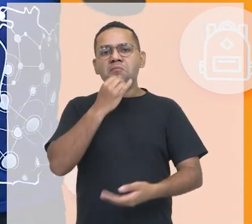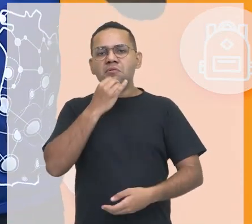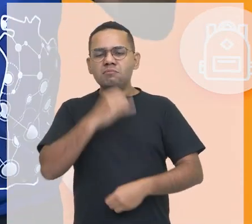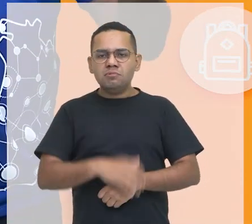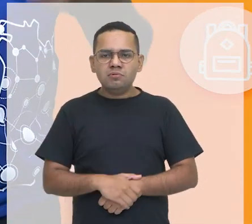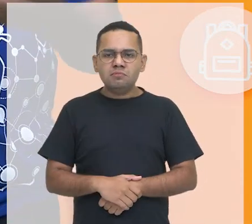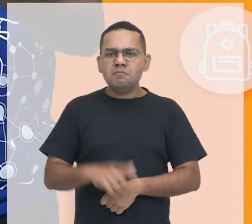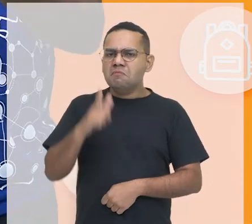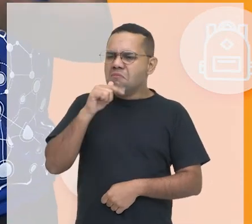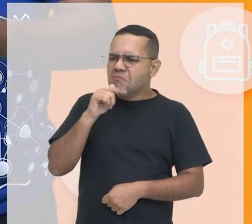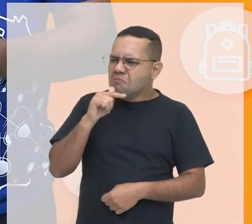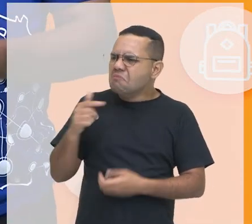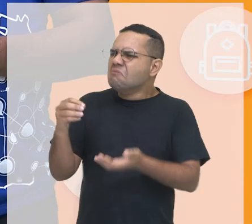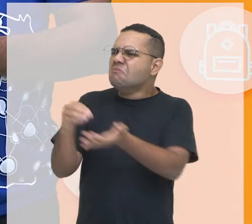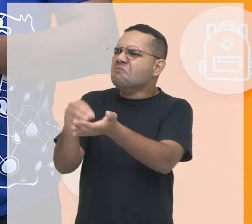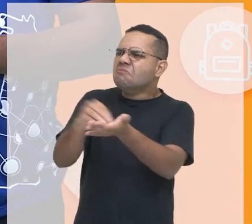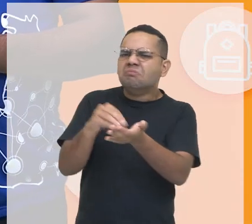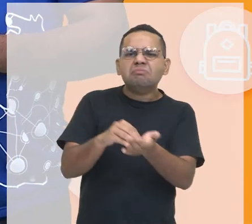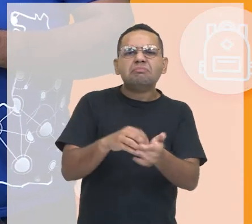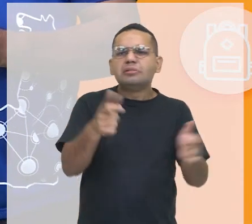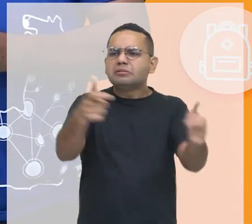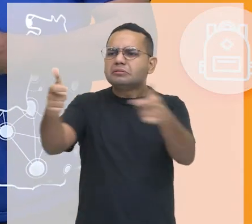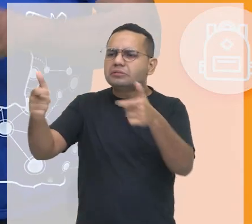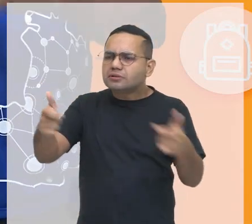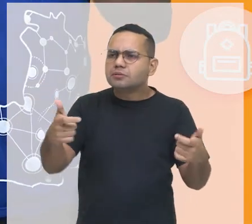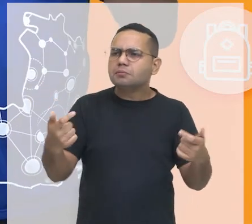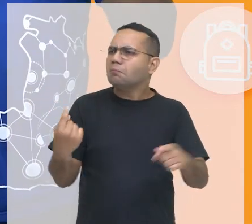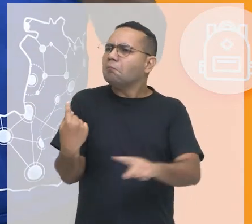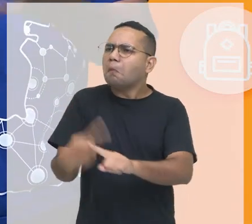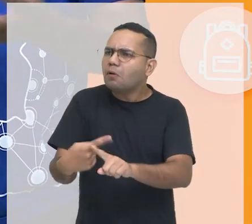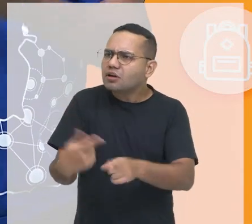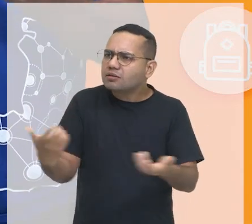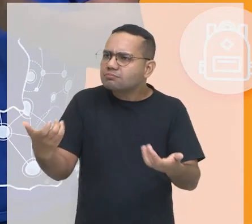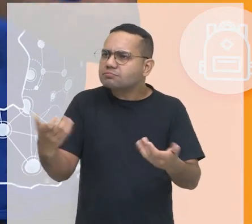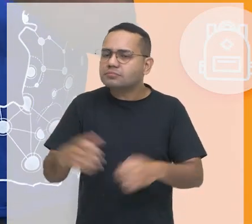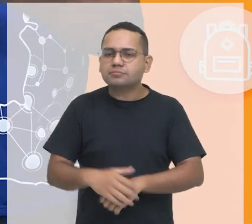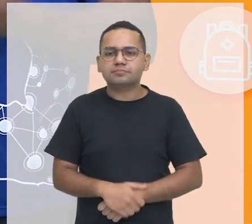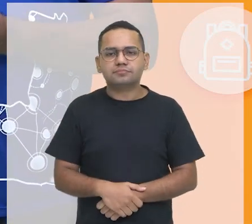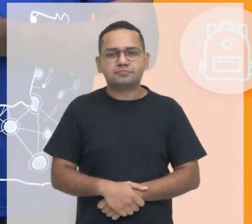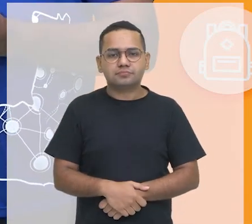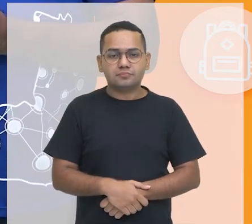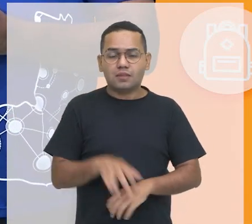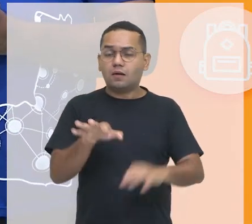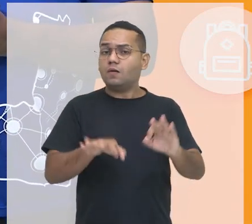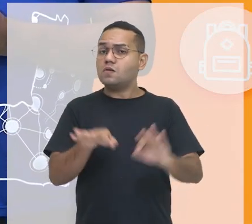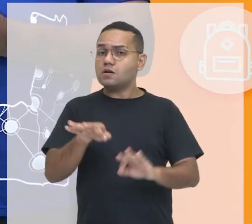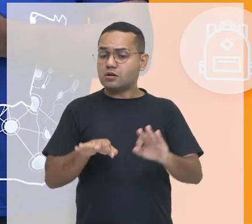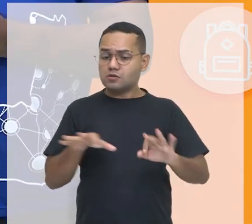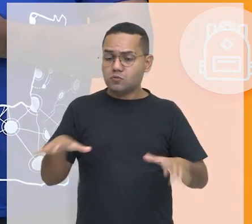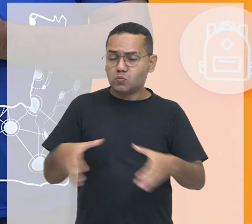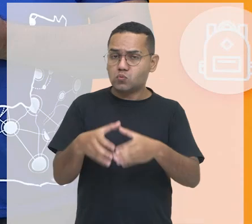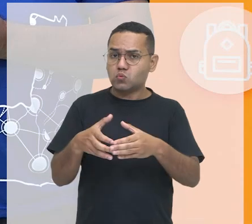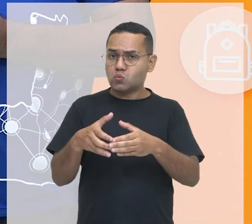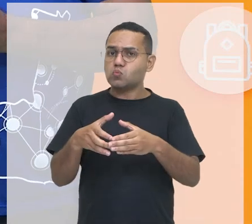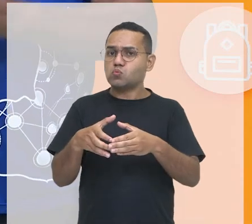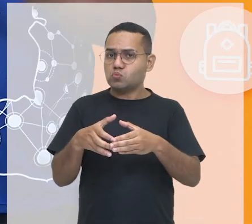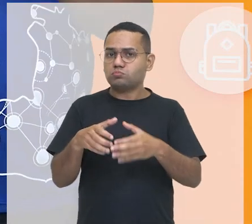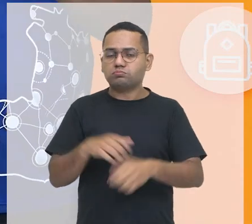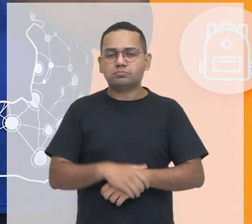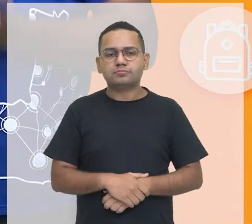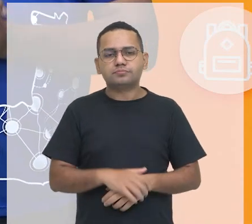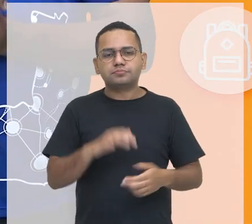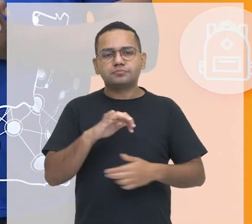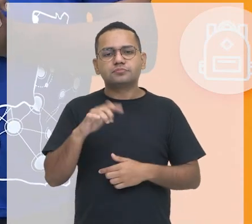água, vamos reunir. Por que está faltando água? Né? Então, a organização da comunidade em torno de uma causa.